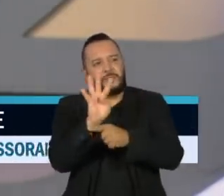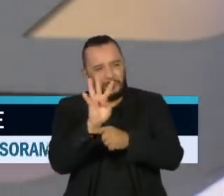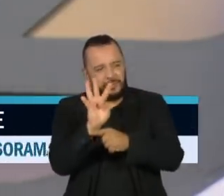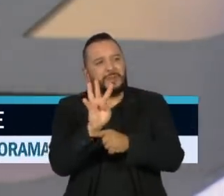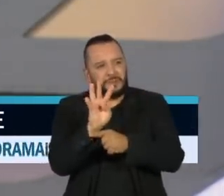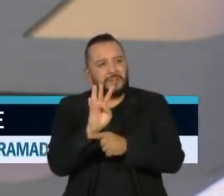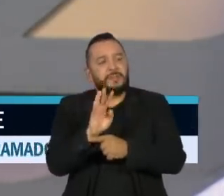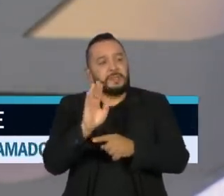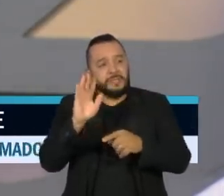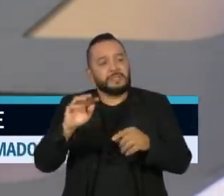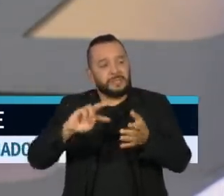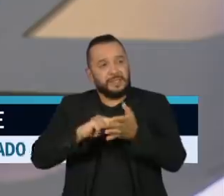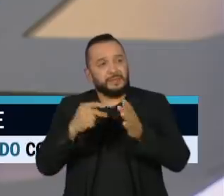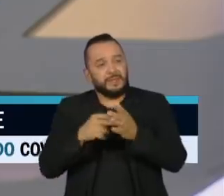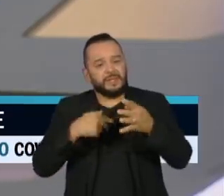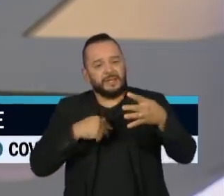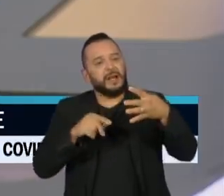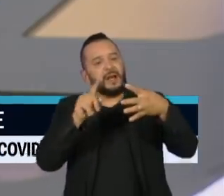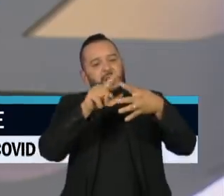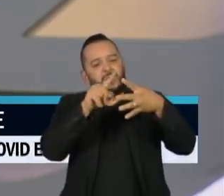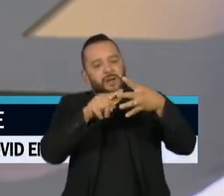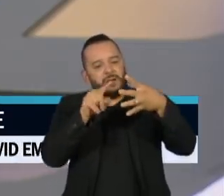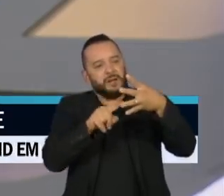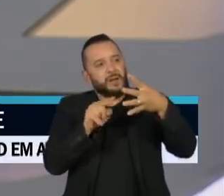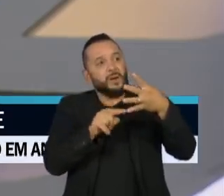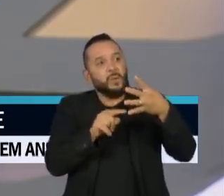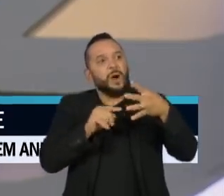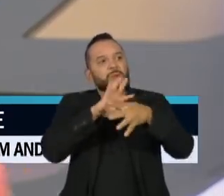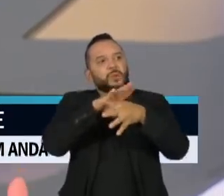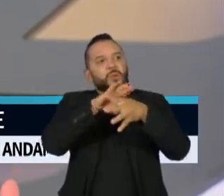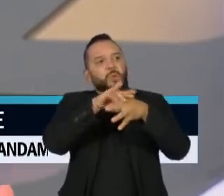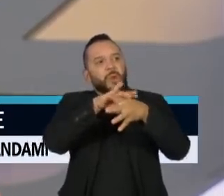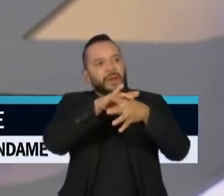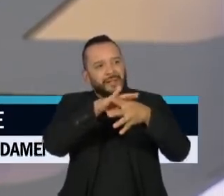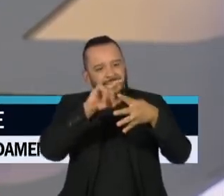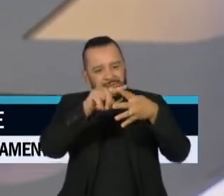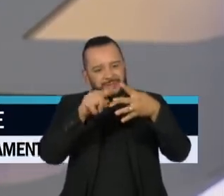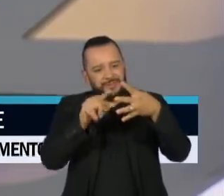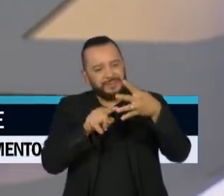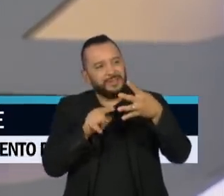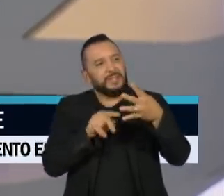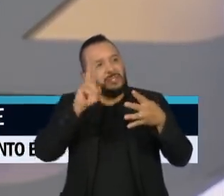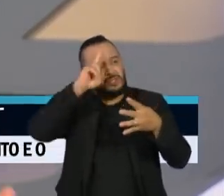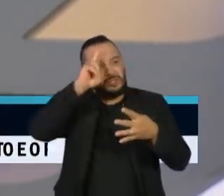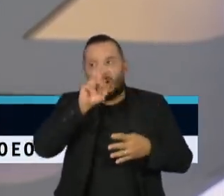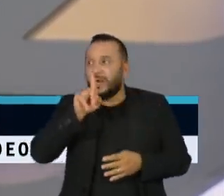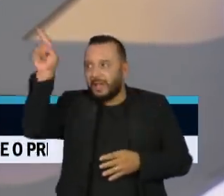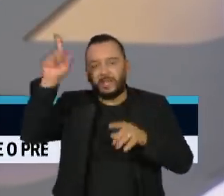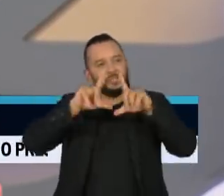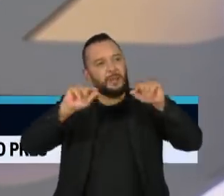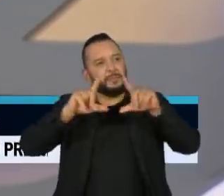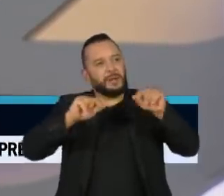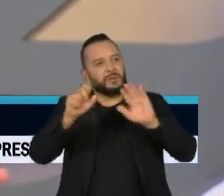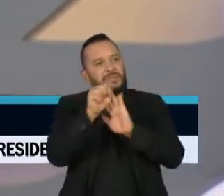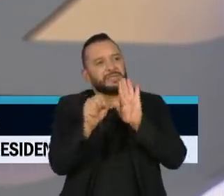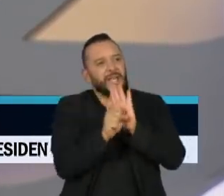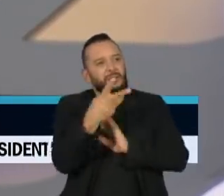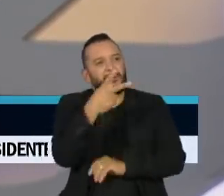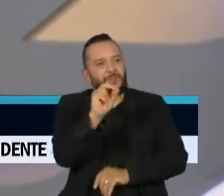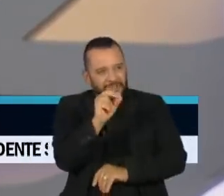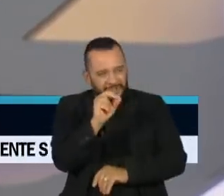4 doenças de manipulação de produtos industriais que marcaram a história japonesa do século XX, que foi uma história de uma